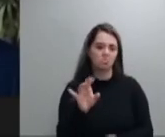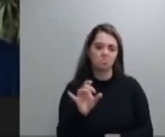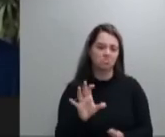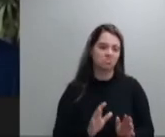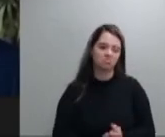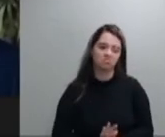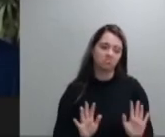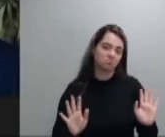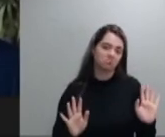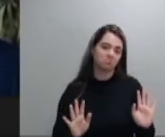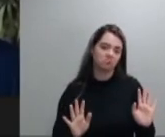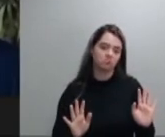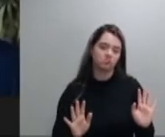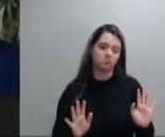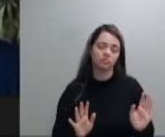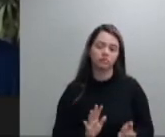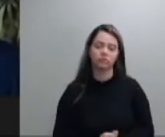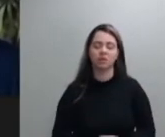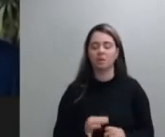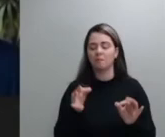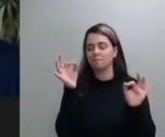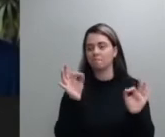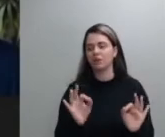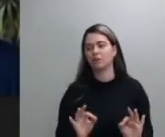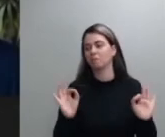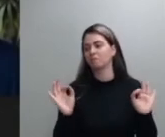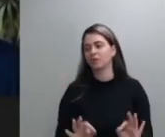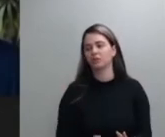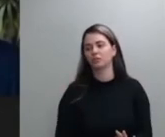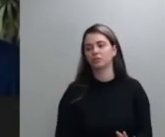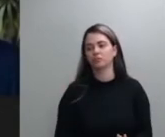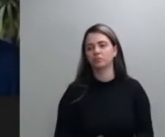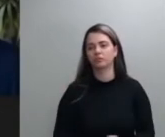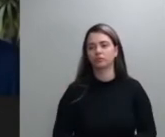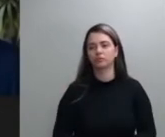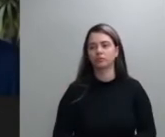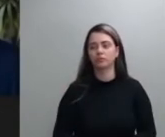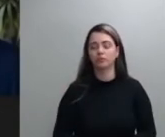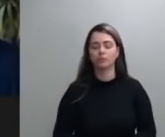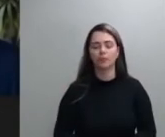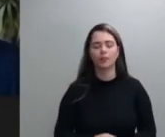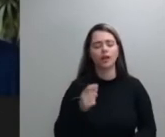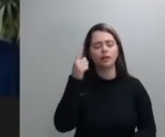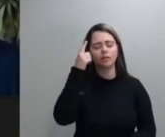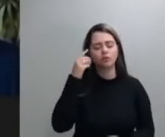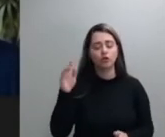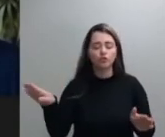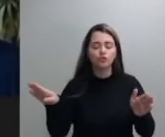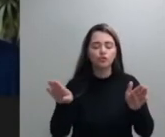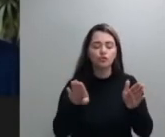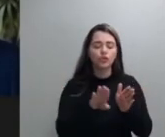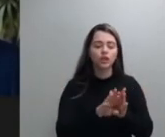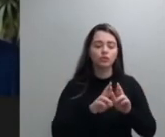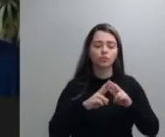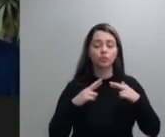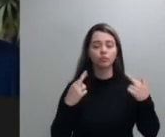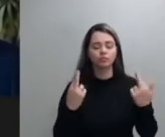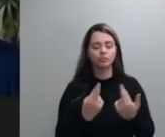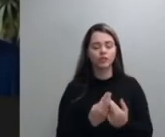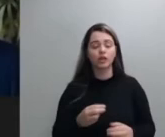não é isso? isso perfeito esse tema se o ministro Napoleão lembrar chegou na corte ministro Raul